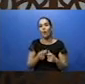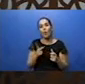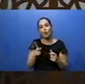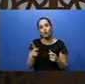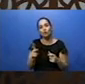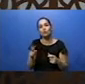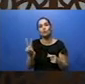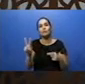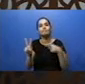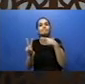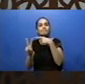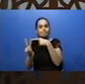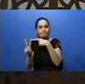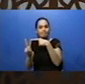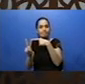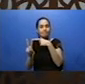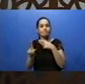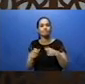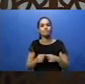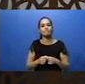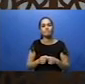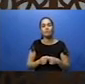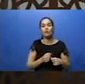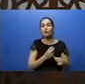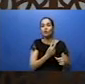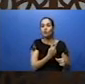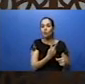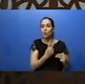Agora eu faço a conta de vezes. 2 vezes 2,